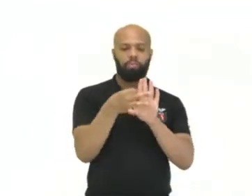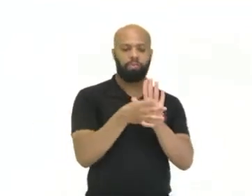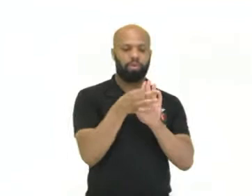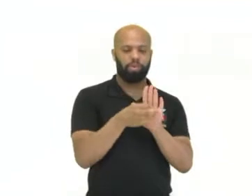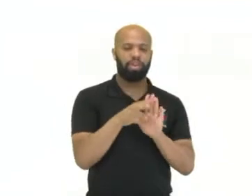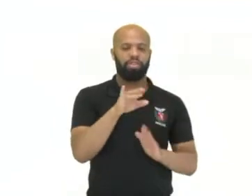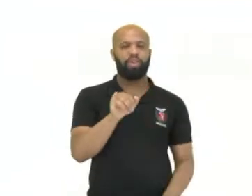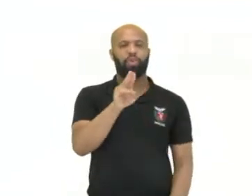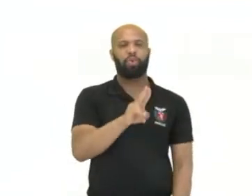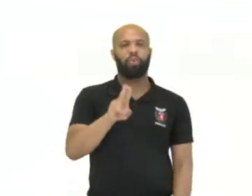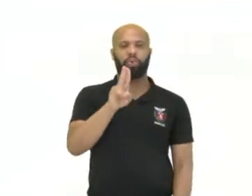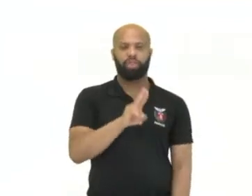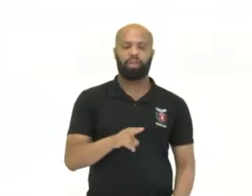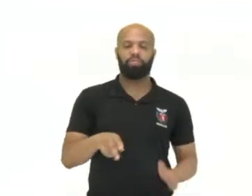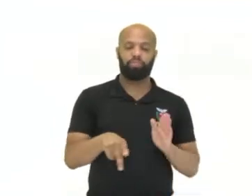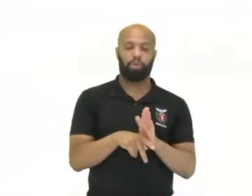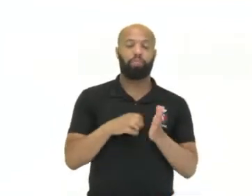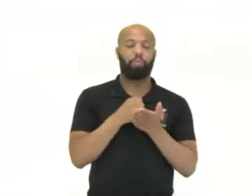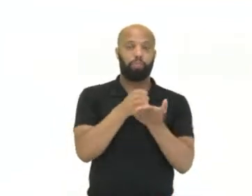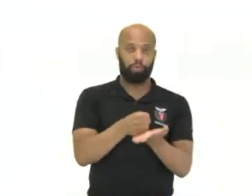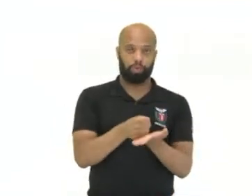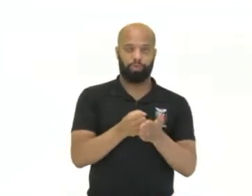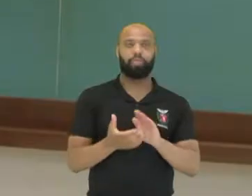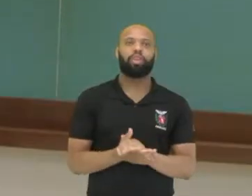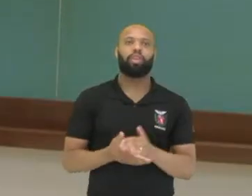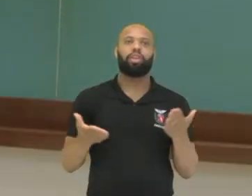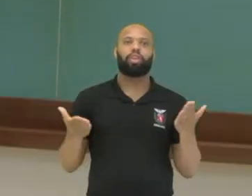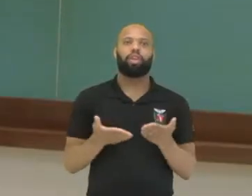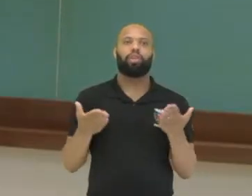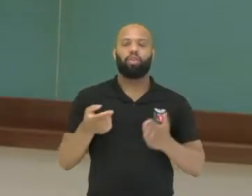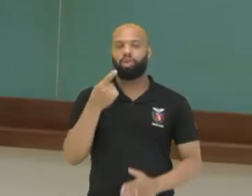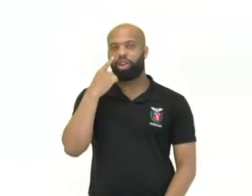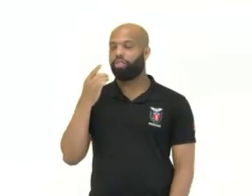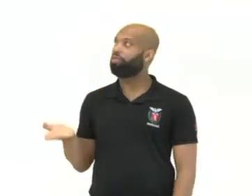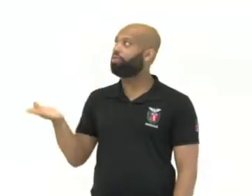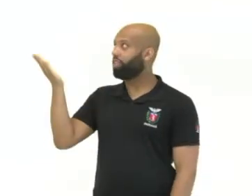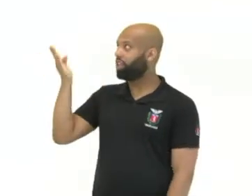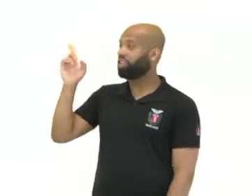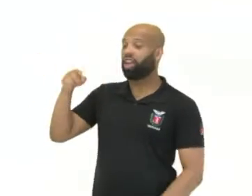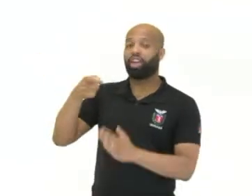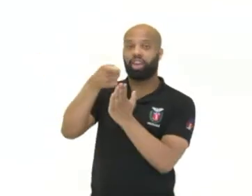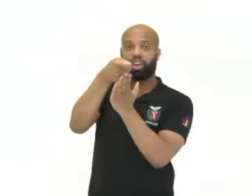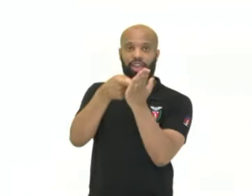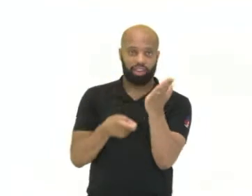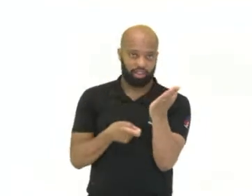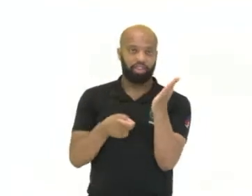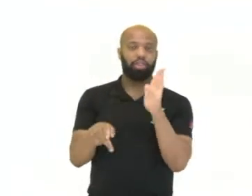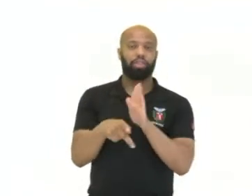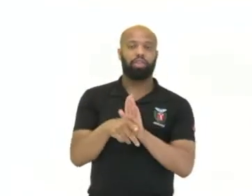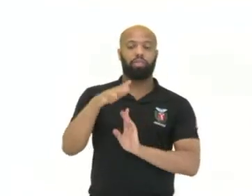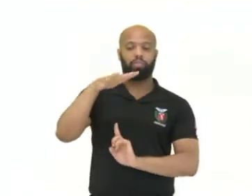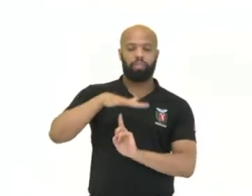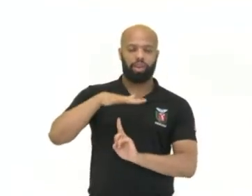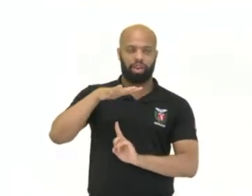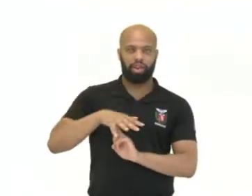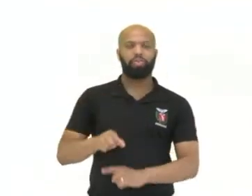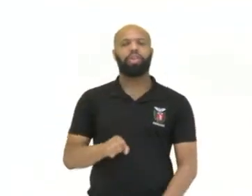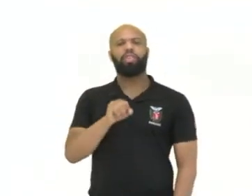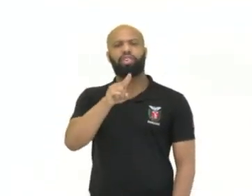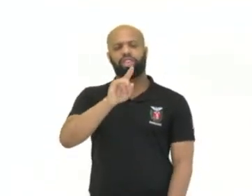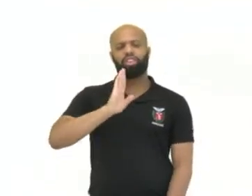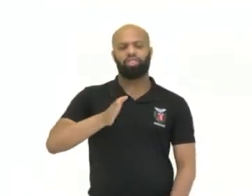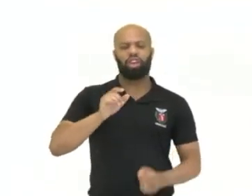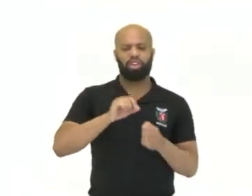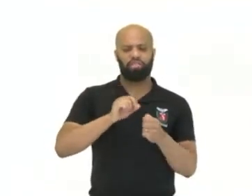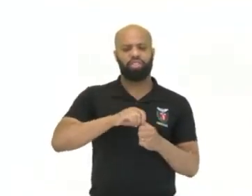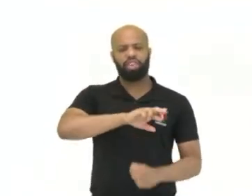sustentá-la. Te apresento aqui a logo, do nosso Redação Paraná. E o que a gente observa? Se você já fez